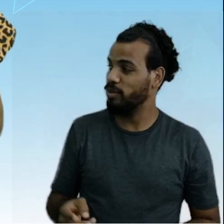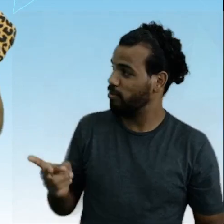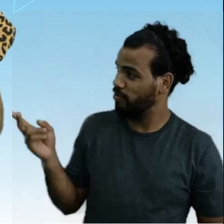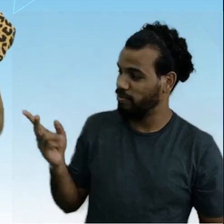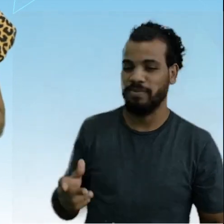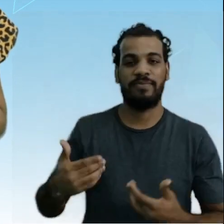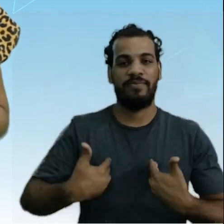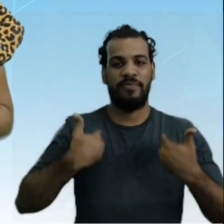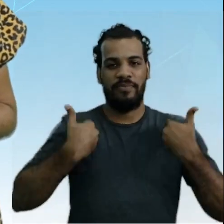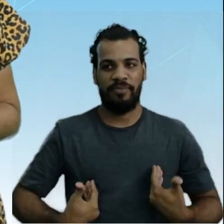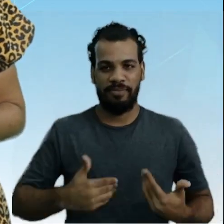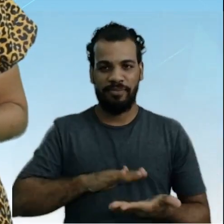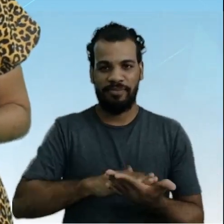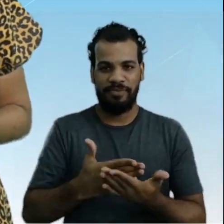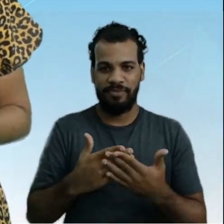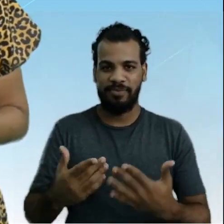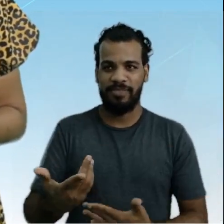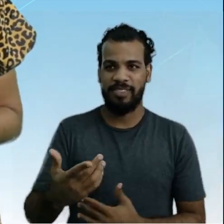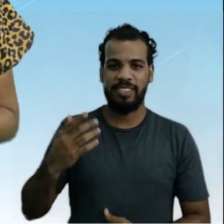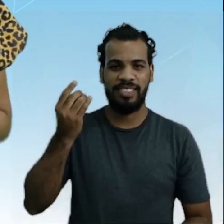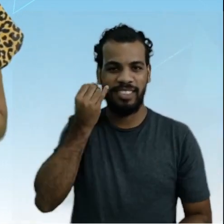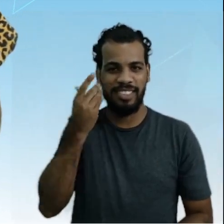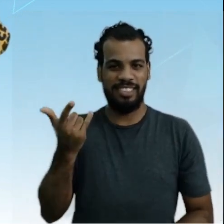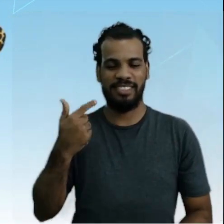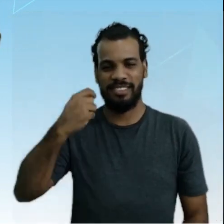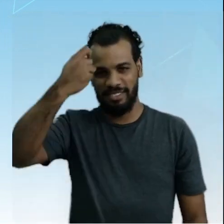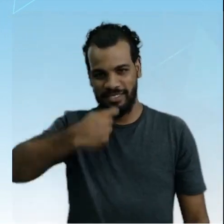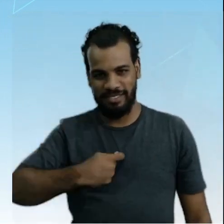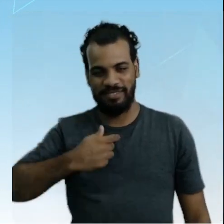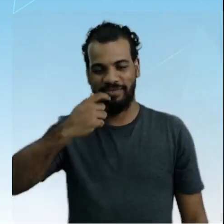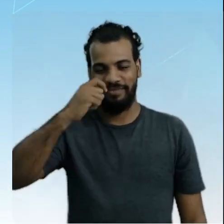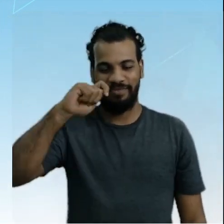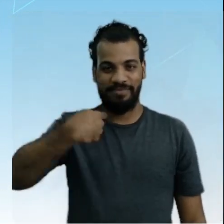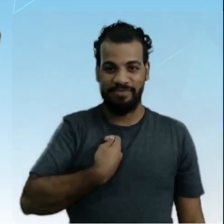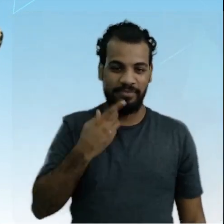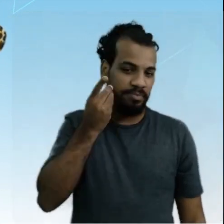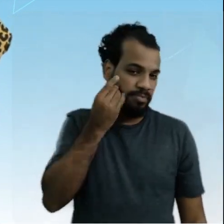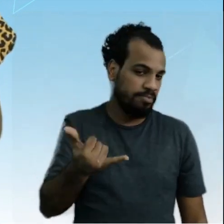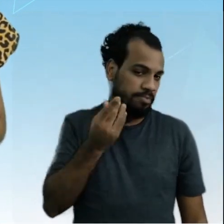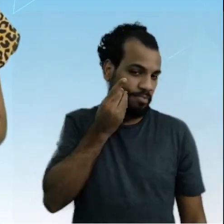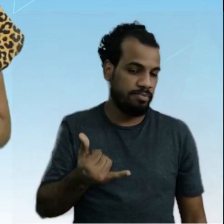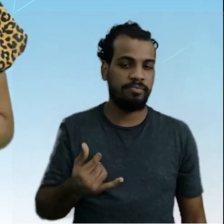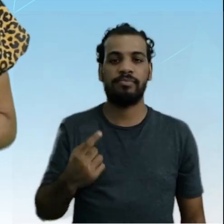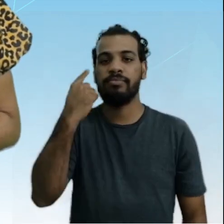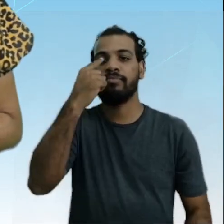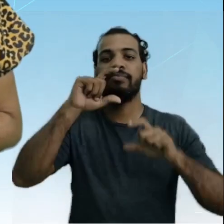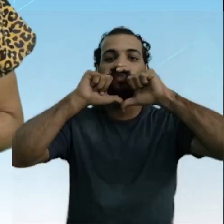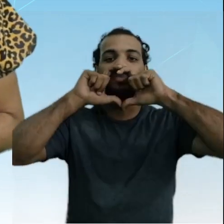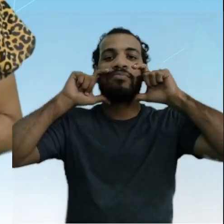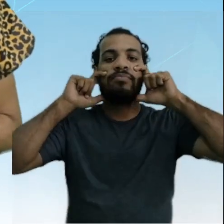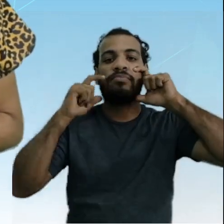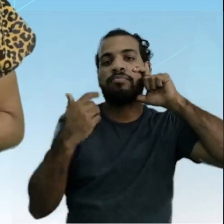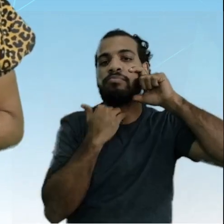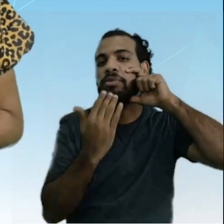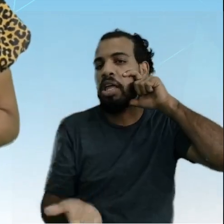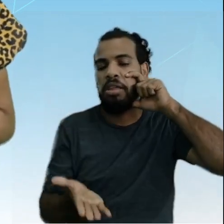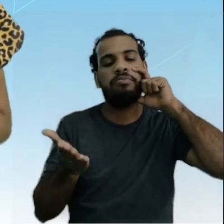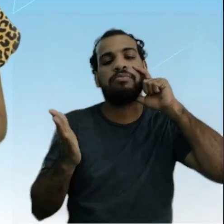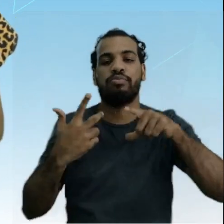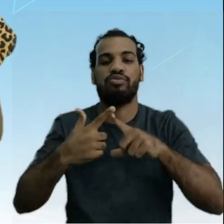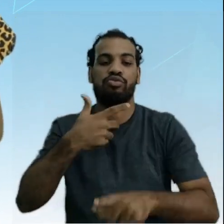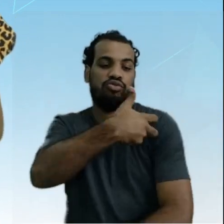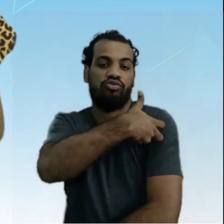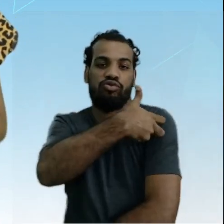nosso professor intérprete de Libras aí, o Danley, certo? Estamos sem máscara porque nós já fomos vacinados.